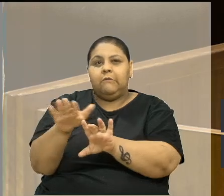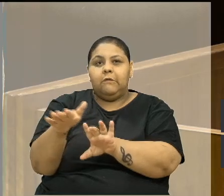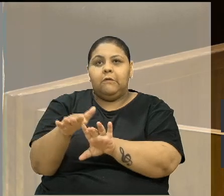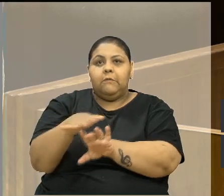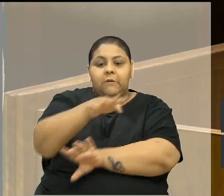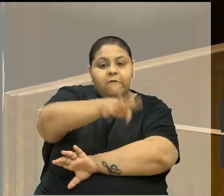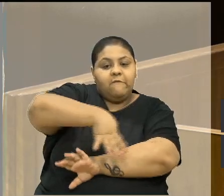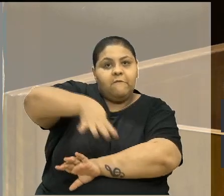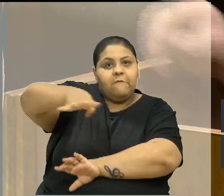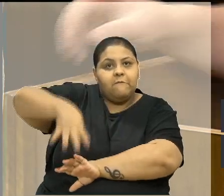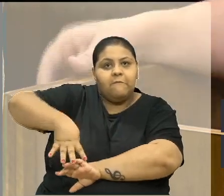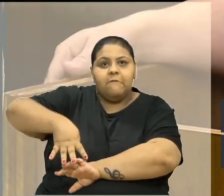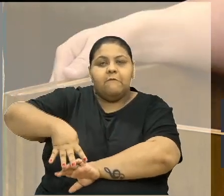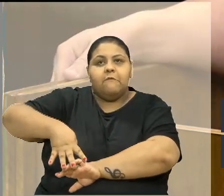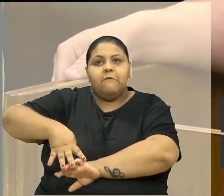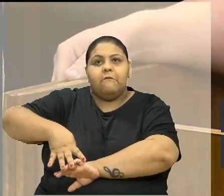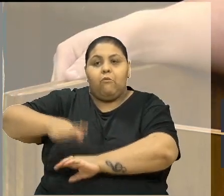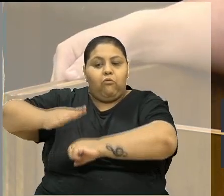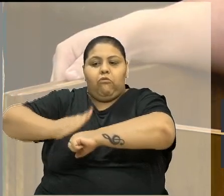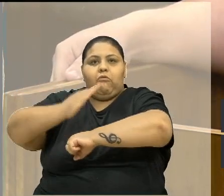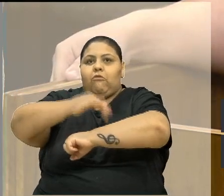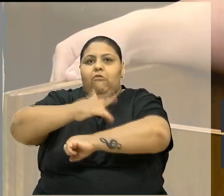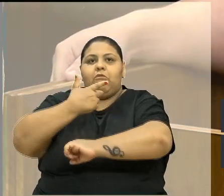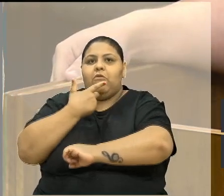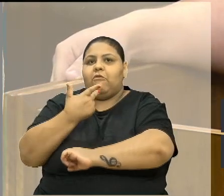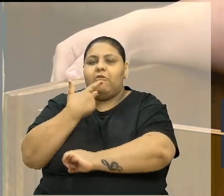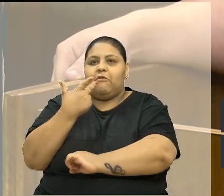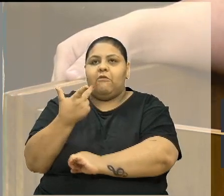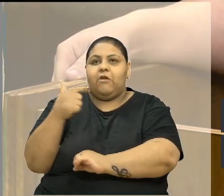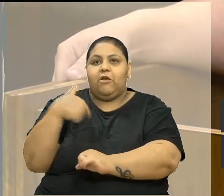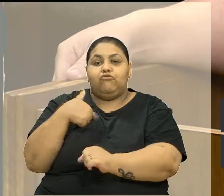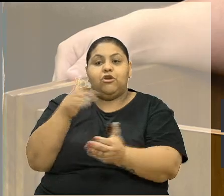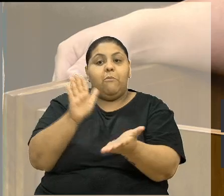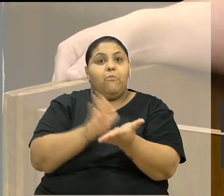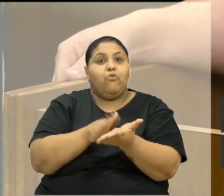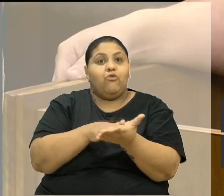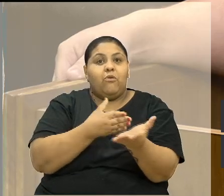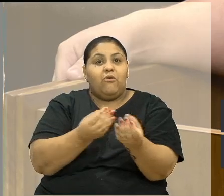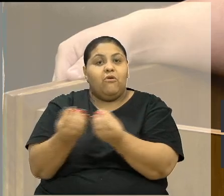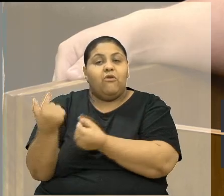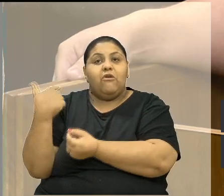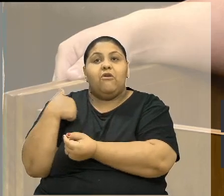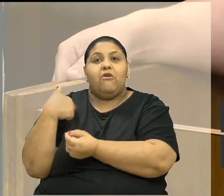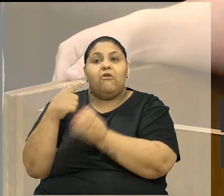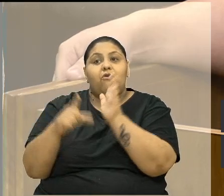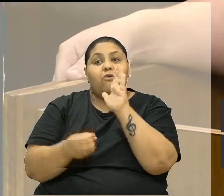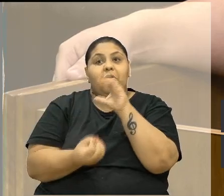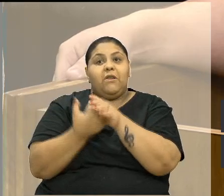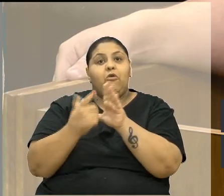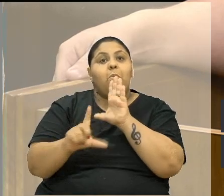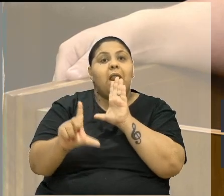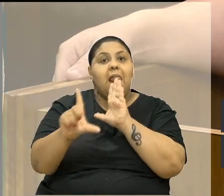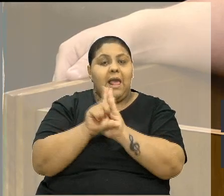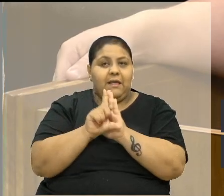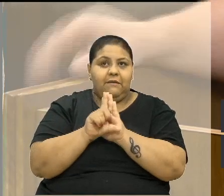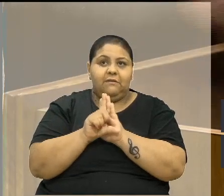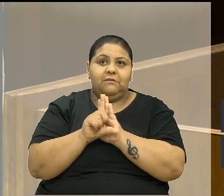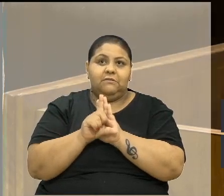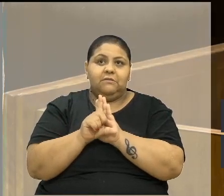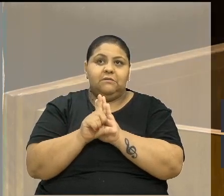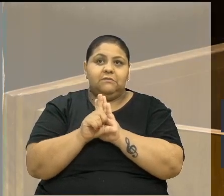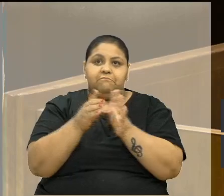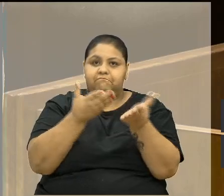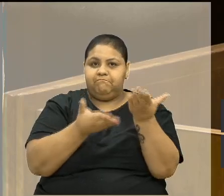segurança. Quebra-mola nem vou falar, porque já protocolei tantos, né, que inclusive eu fiz uma lei que ainda ela está